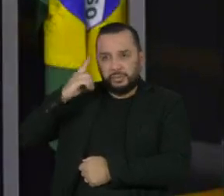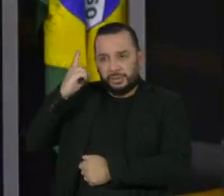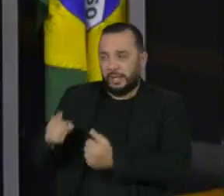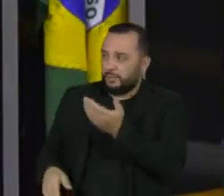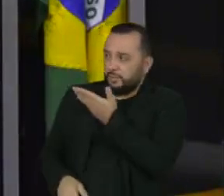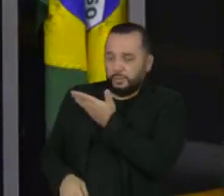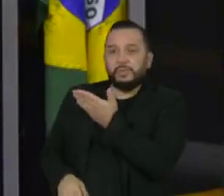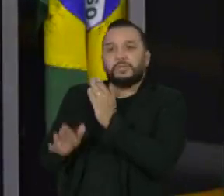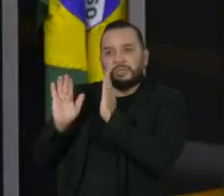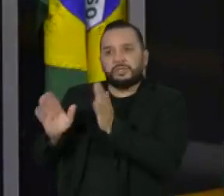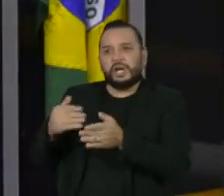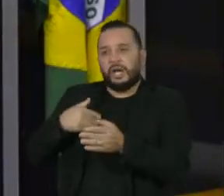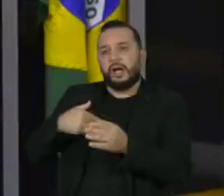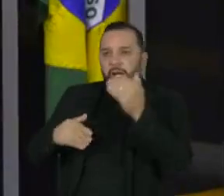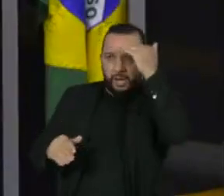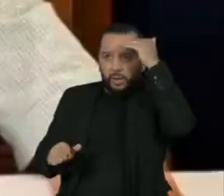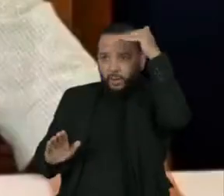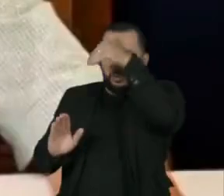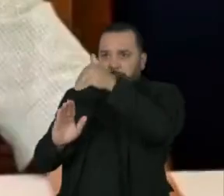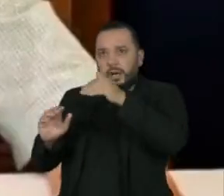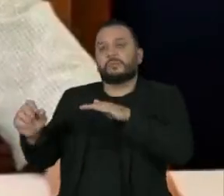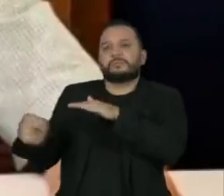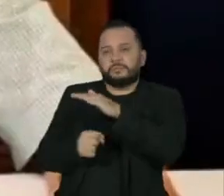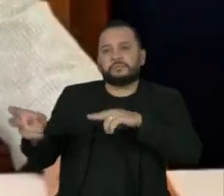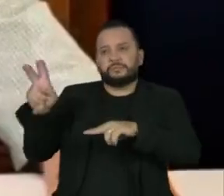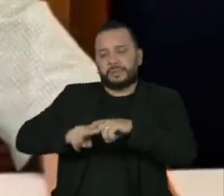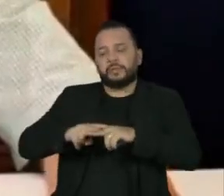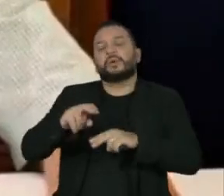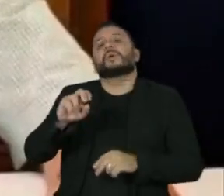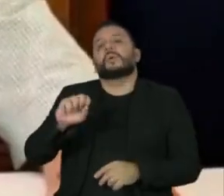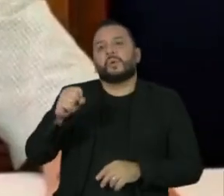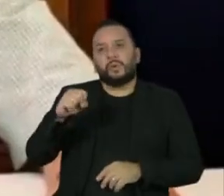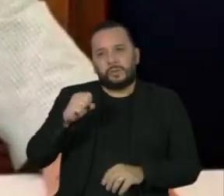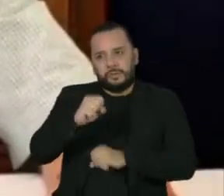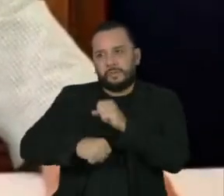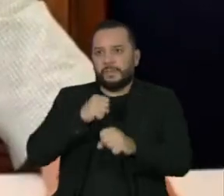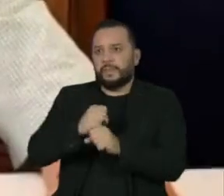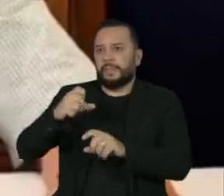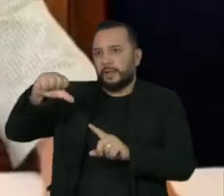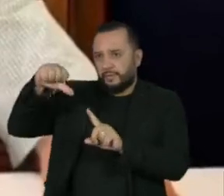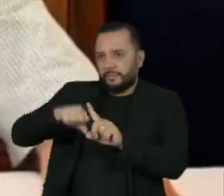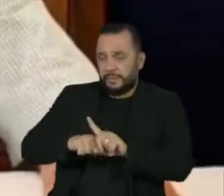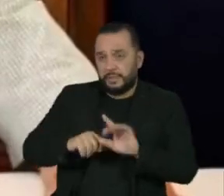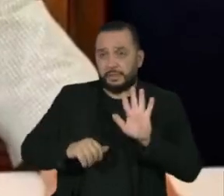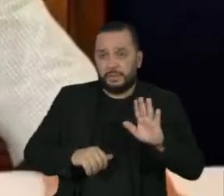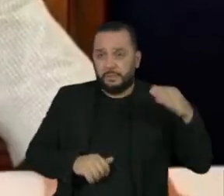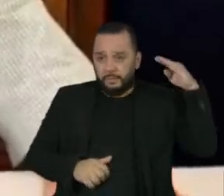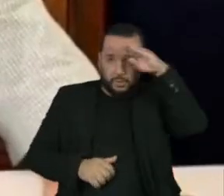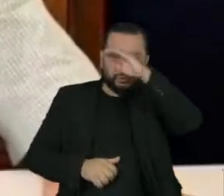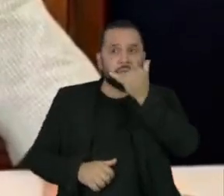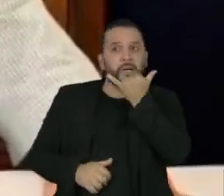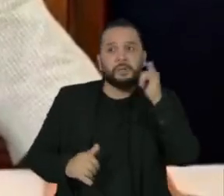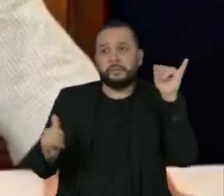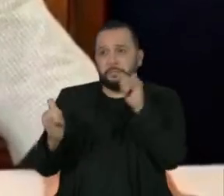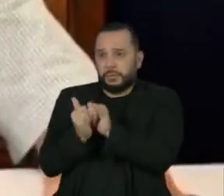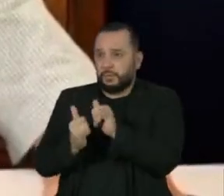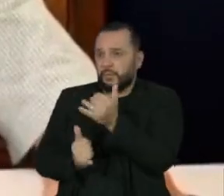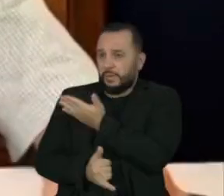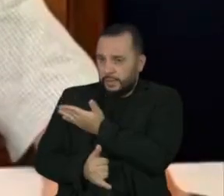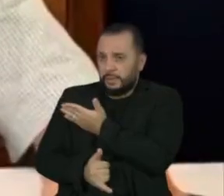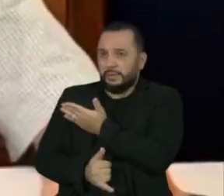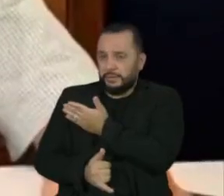Silveira a 8 anos e 9 meses de prisão a defesa alega que a graça recebida pelo presidente Jair bolsonaro